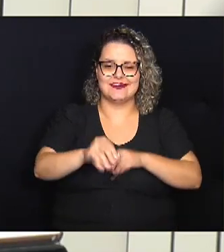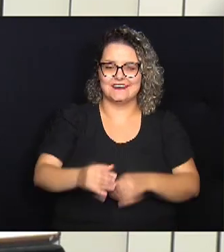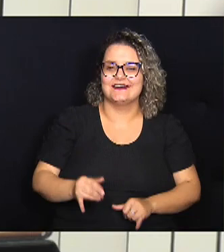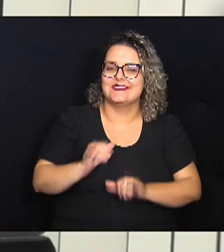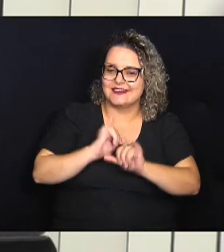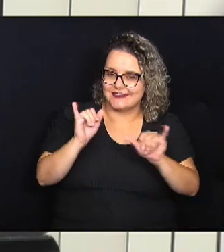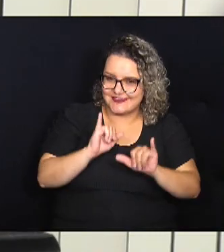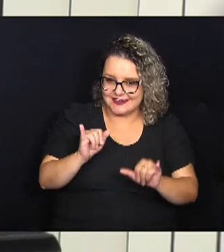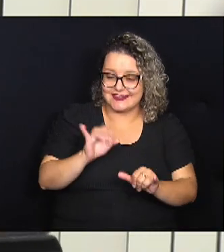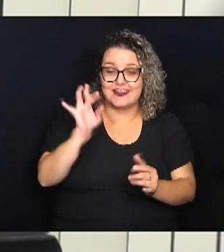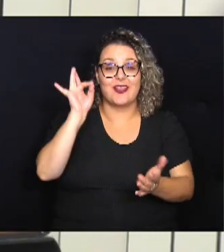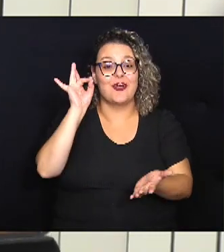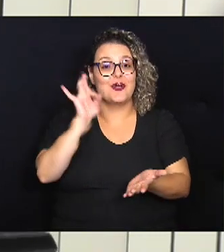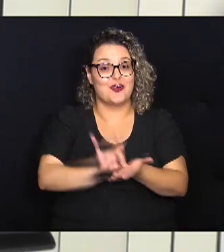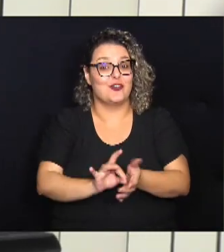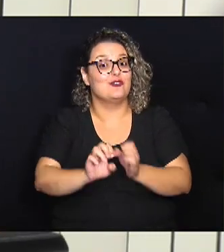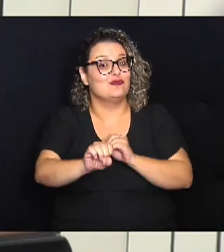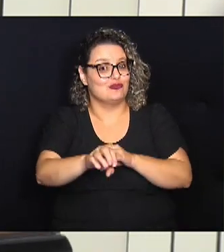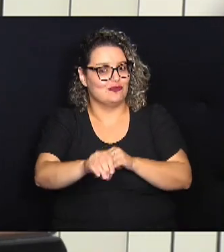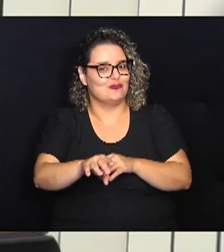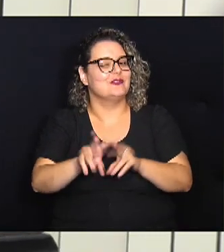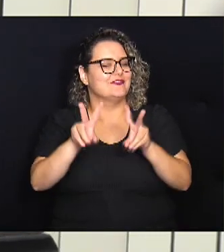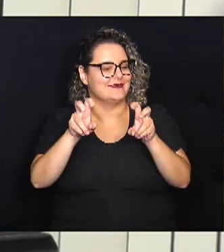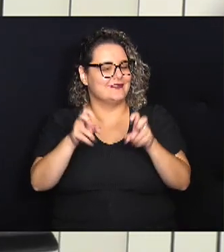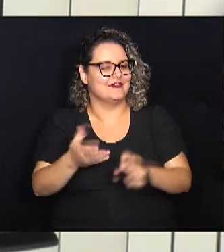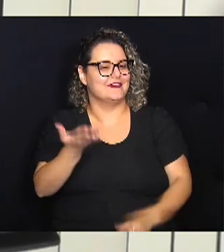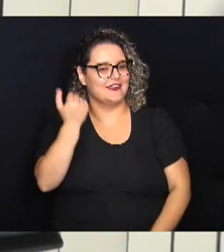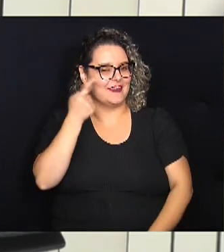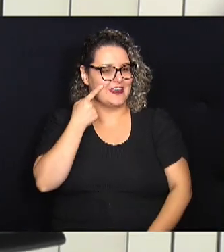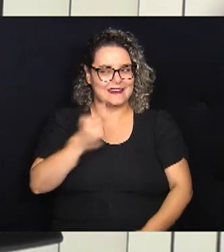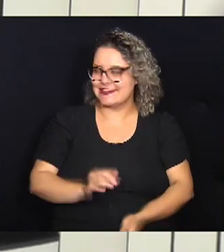uma verdadeira aula sobre esse assunto. Confira.